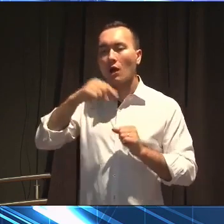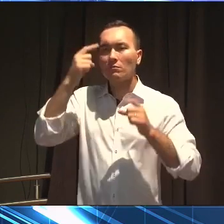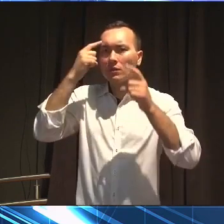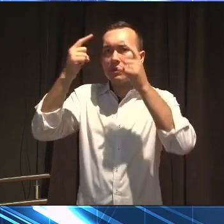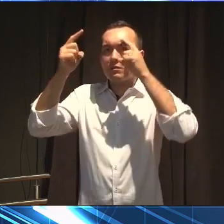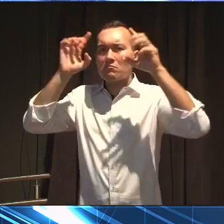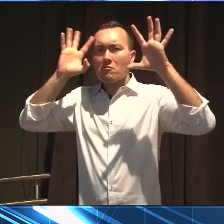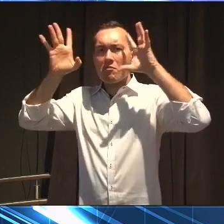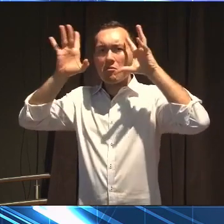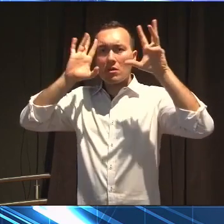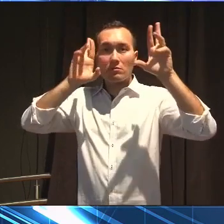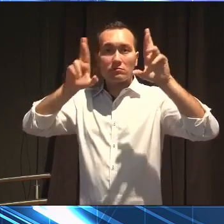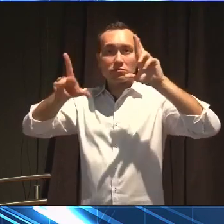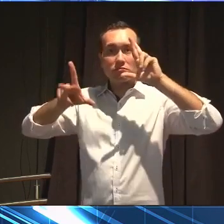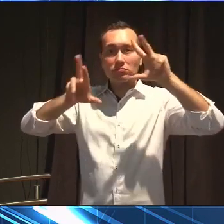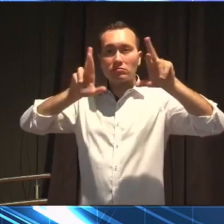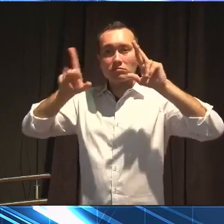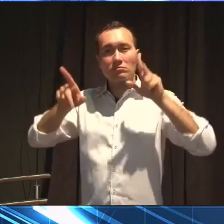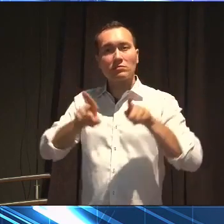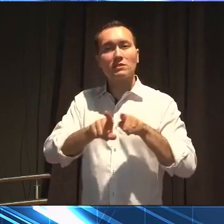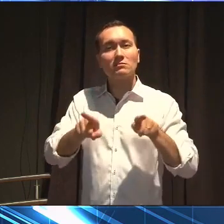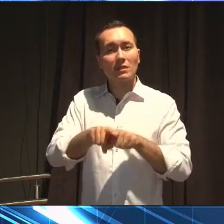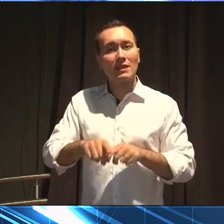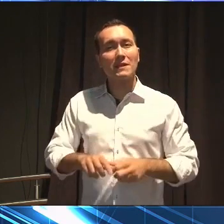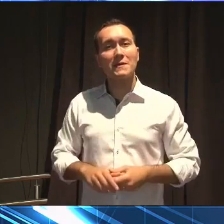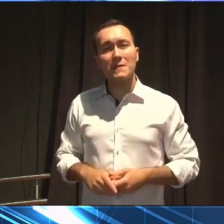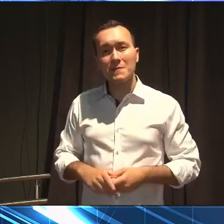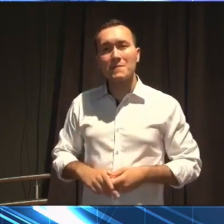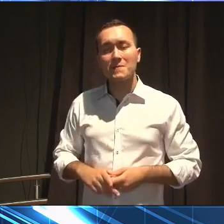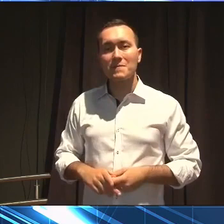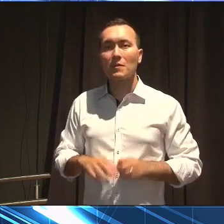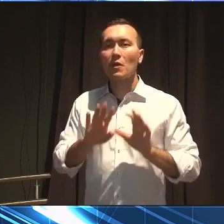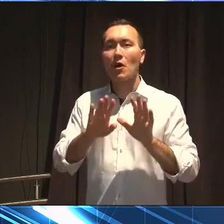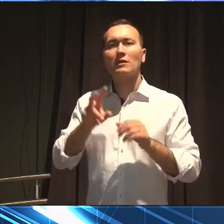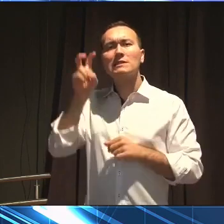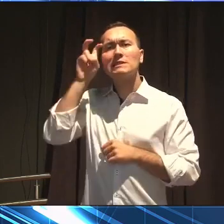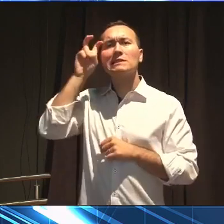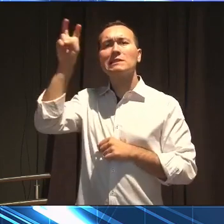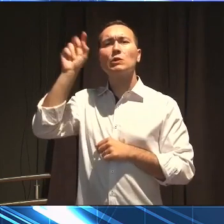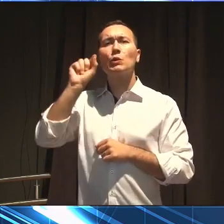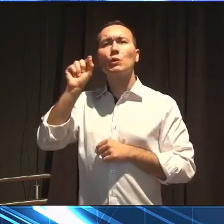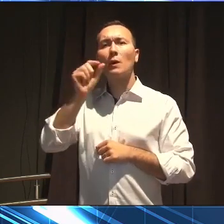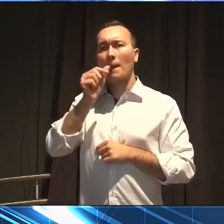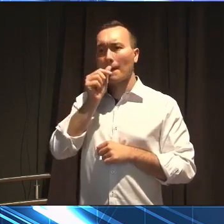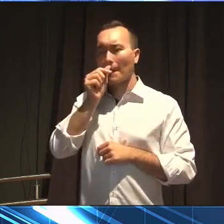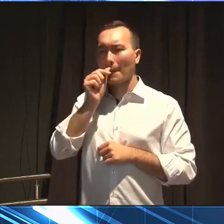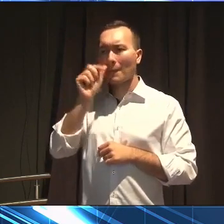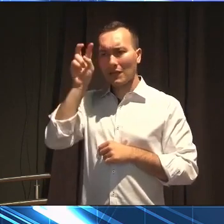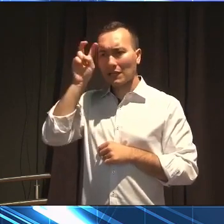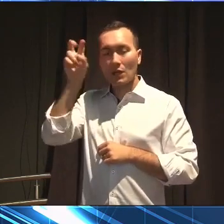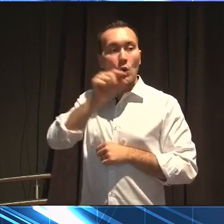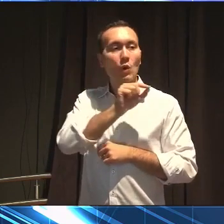mais engraçado, inteligência. O que que é inteligência? Inteligência é se casar. Eu concordo, tá, Leandro?